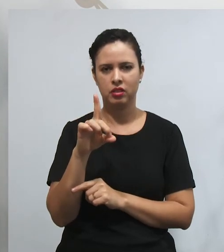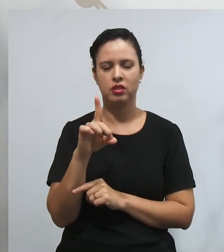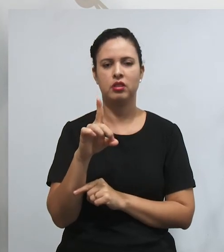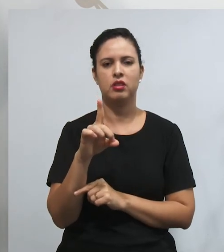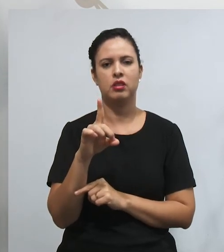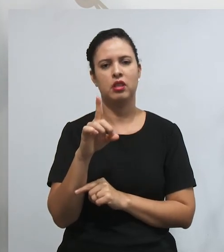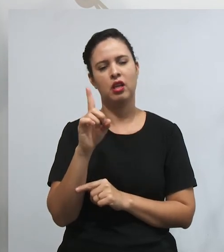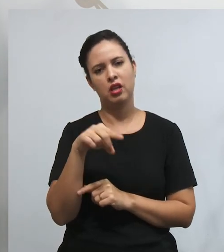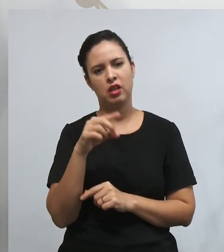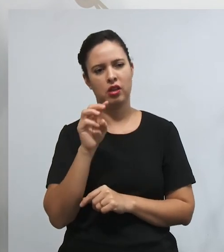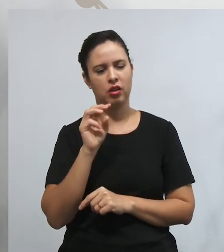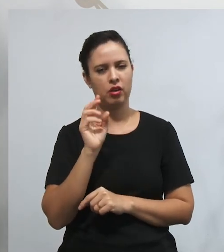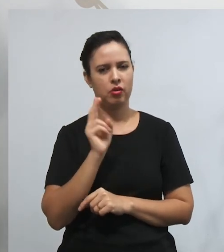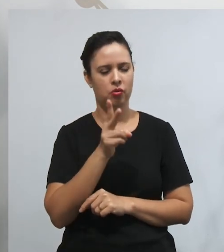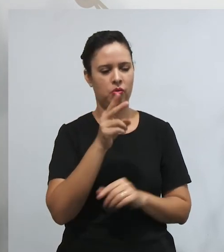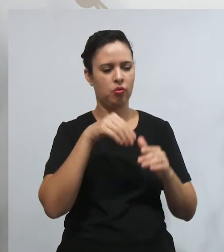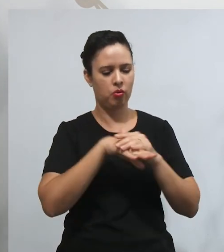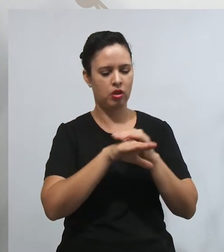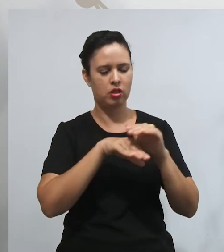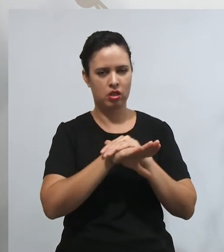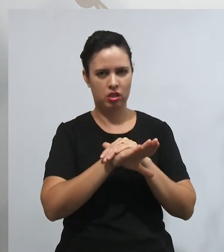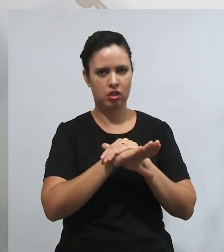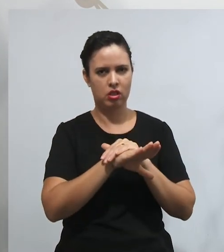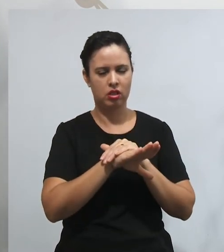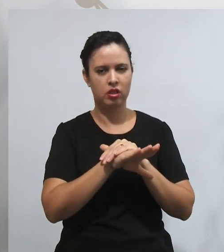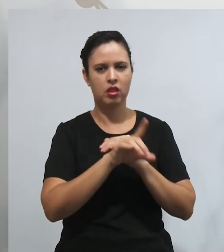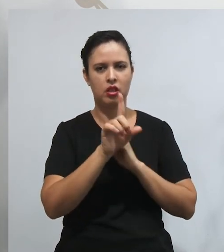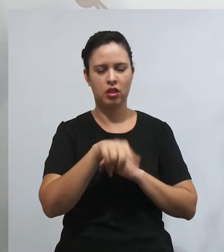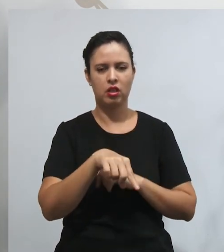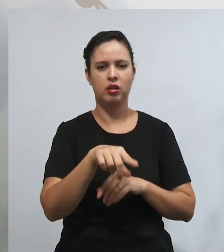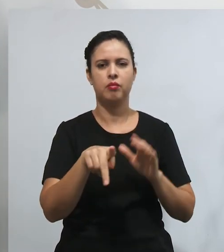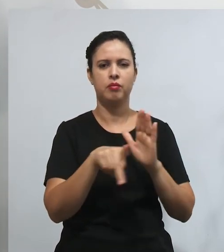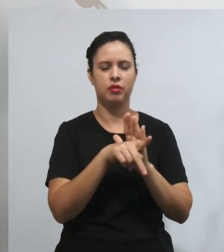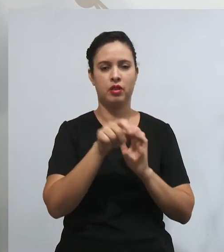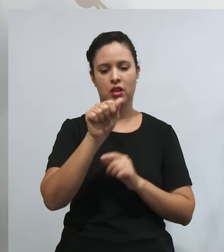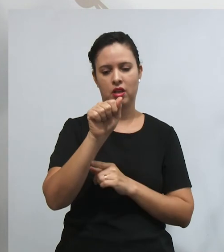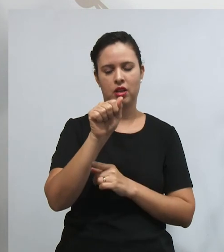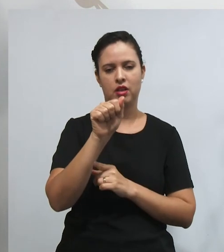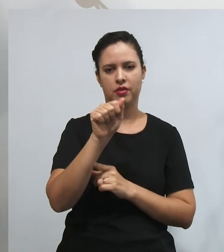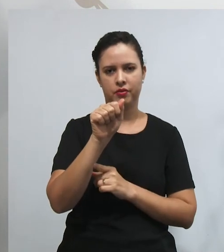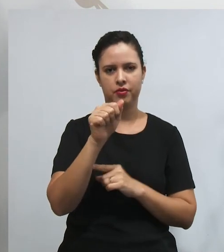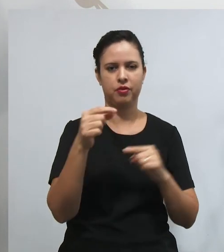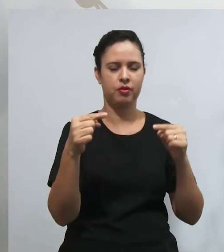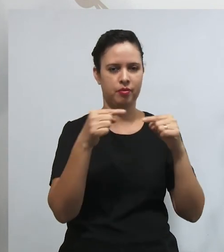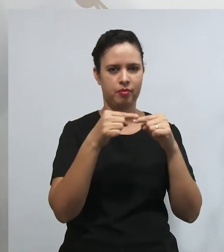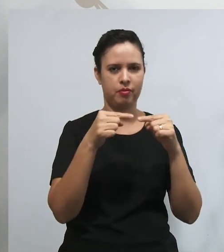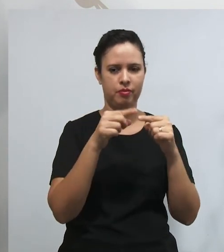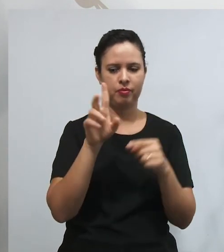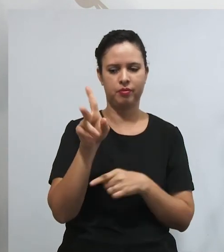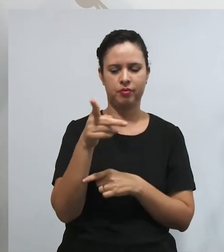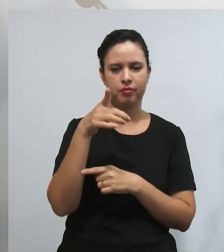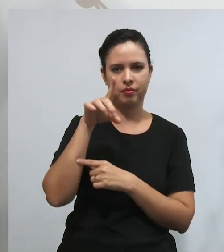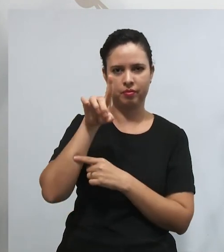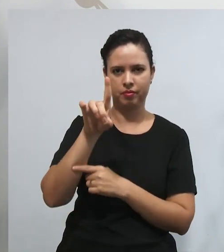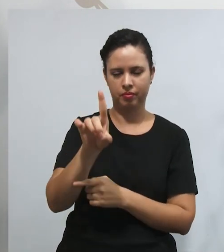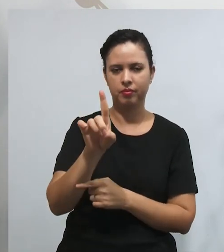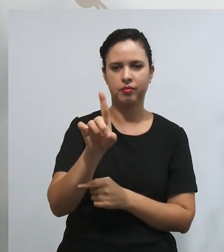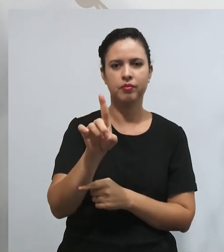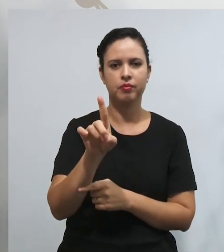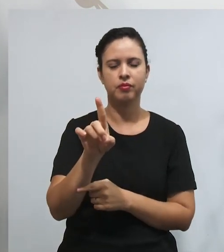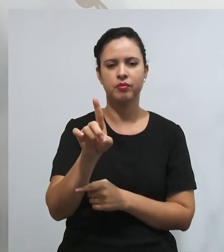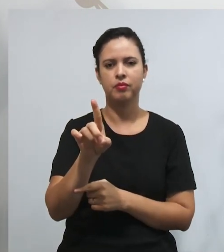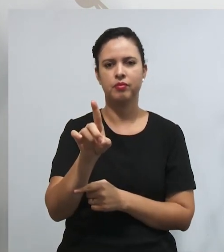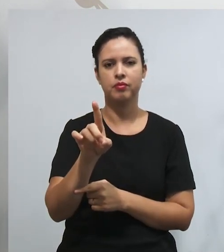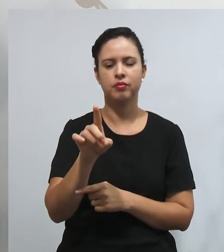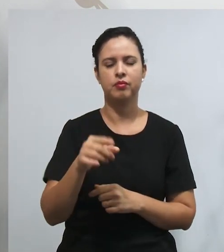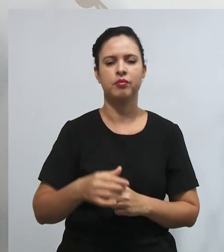do computador, ele está se referindo à memória secundária. Tá? Então, ali a gente tem uma definição de memória secundária, né, e a gente consegue definir